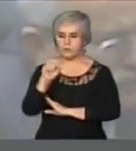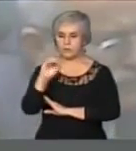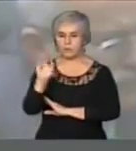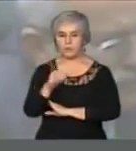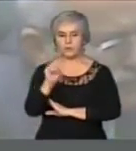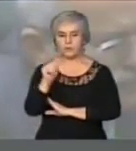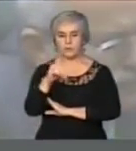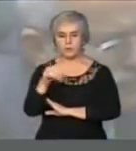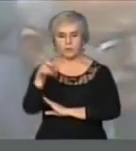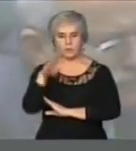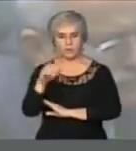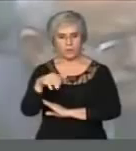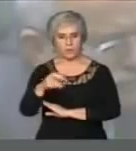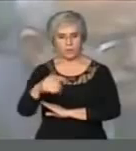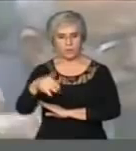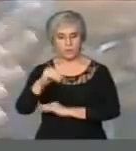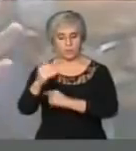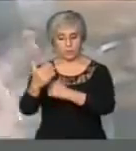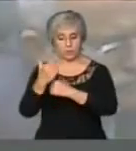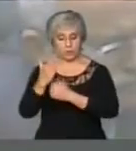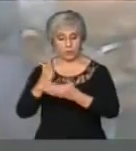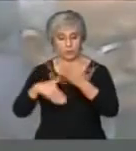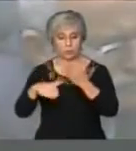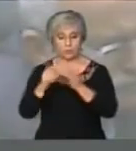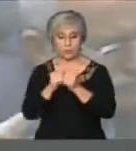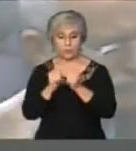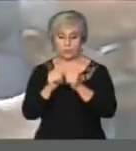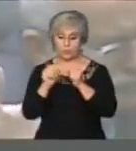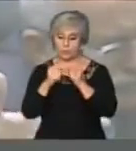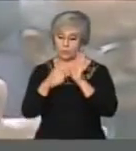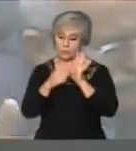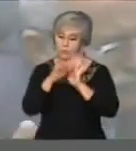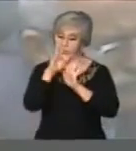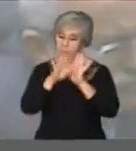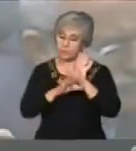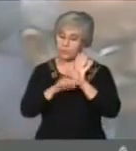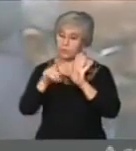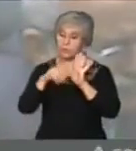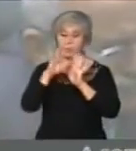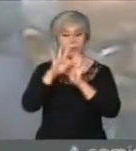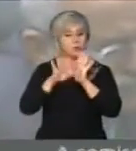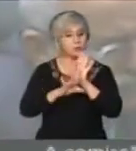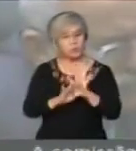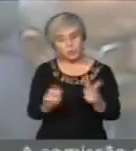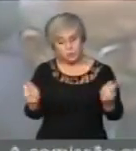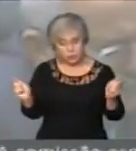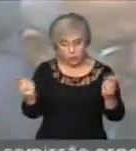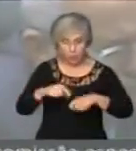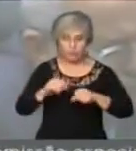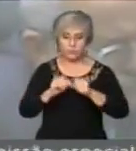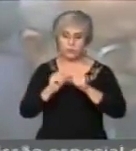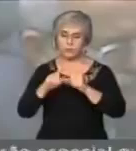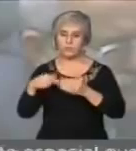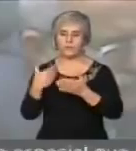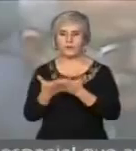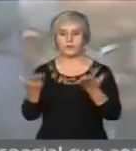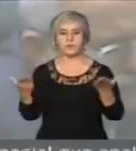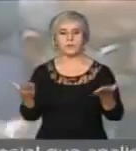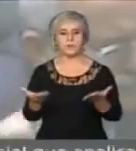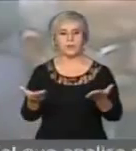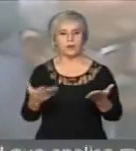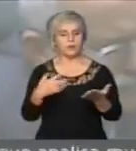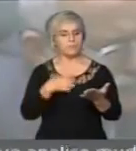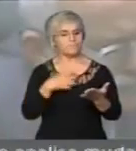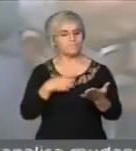André Moura, que nos auxiliaram na formatação desse texto, que foi o texto possível de poder chegar até aqui. De